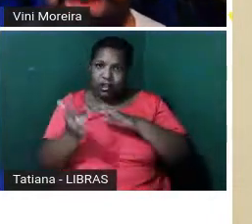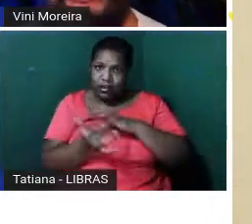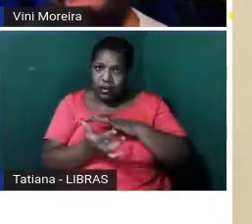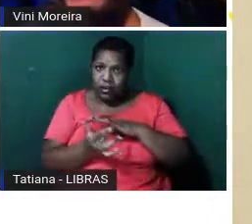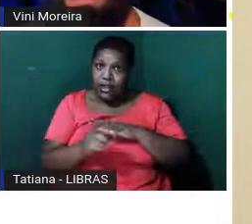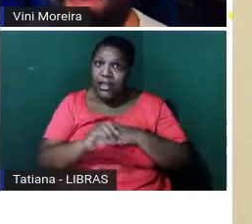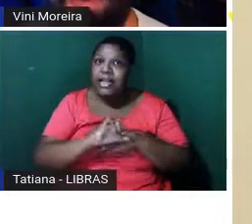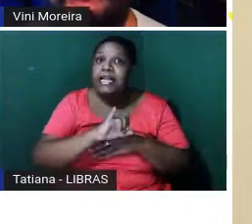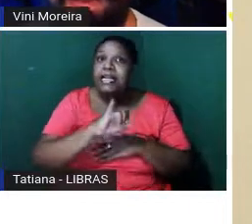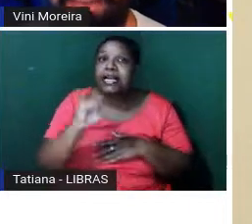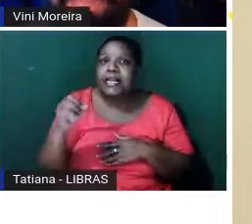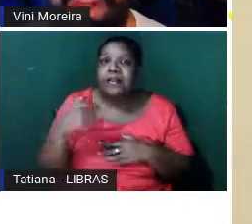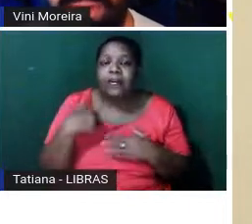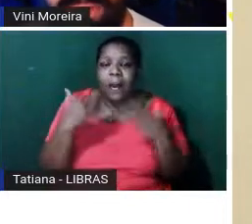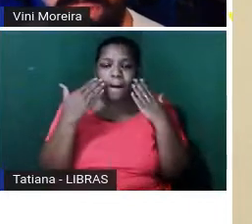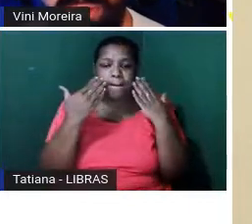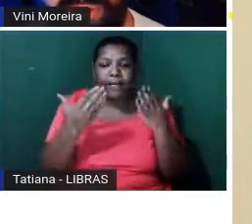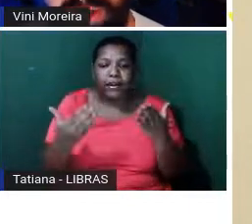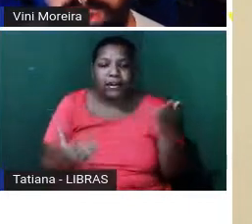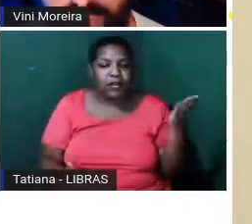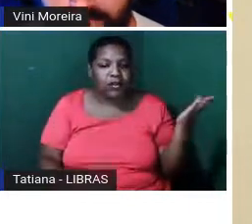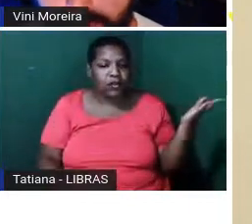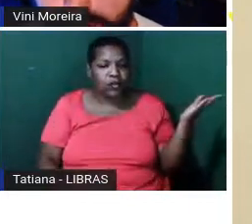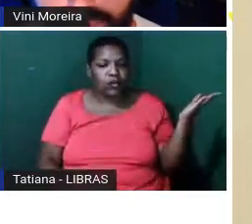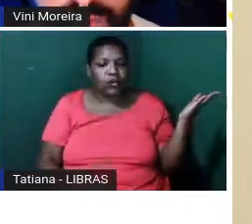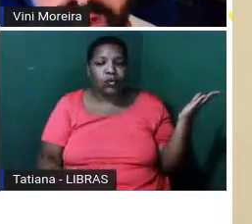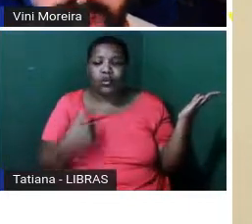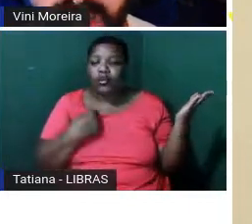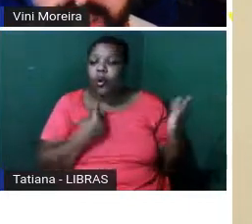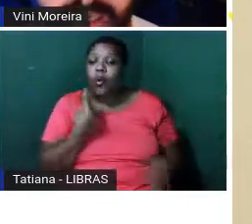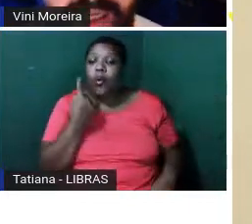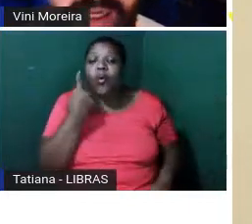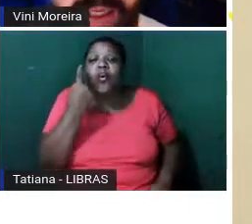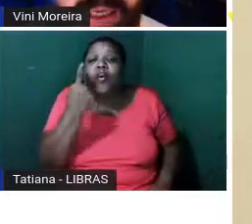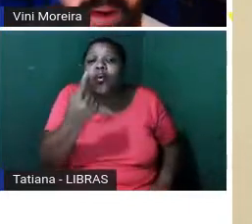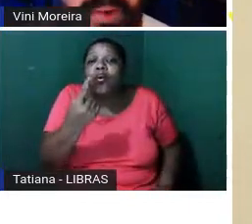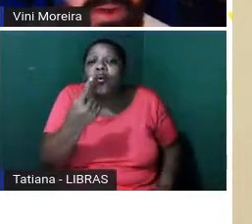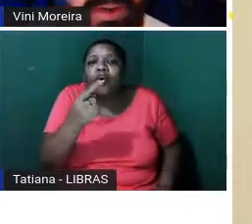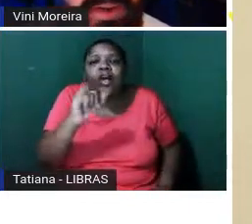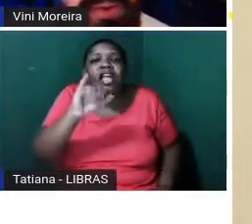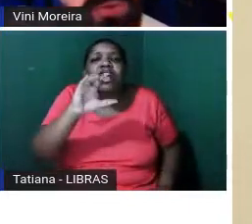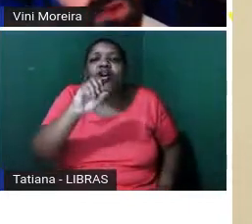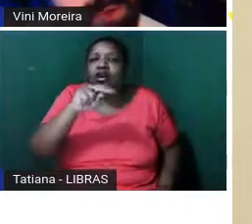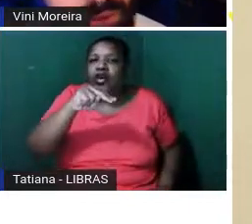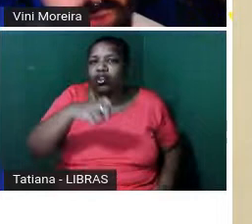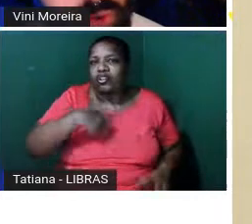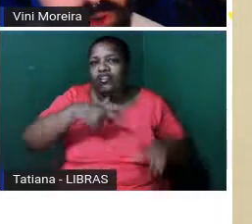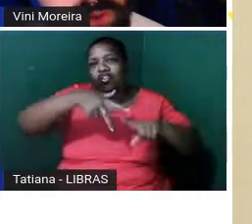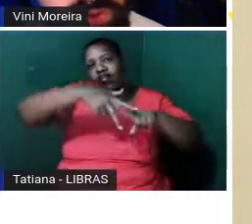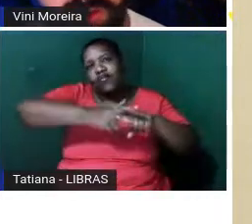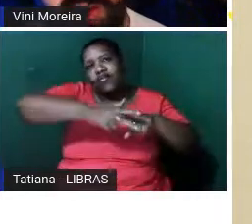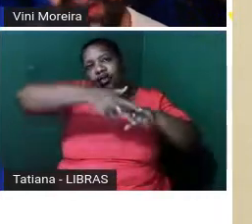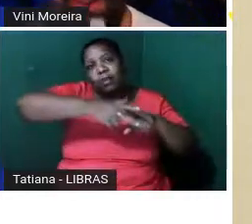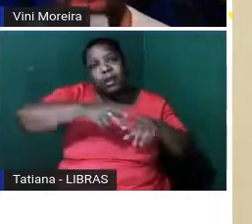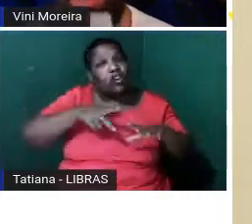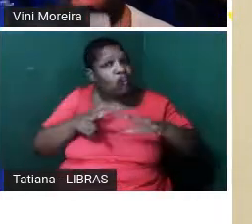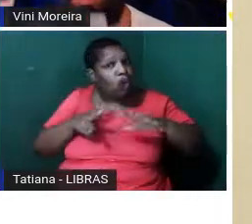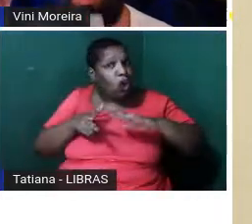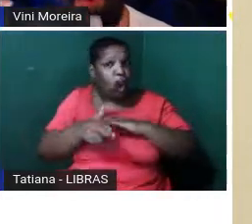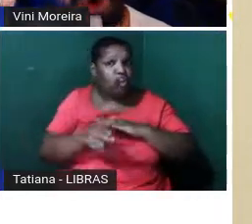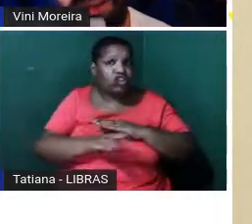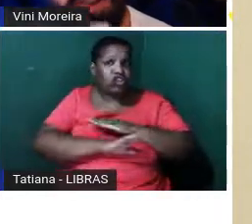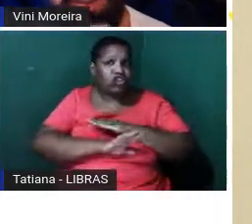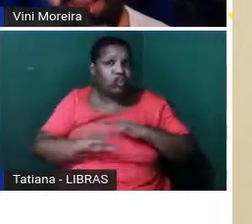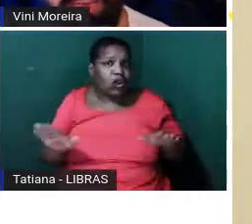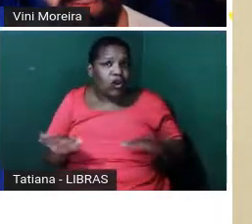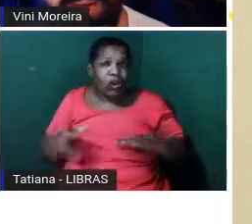se vocês estão vendo aqui tá me apresentação eu trouxe só um ícone de ferramenta que é o ícone da ferramenta de corte